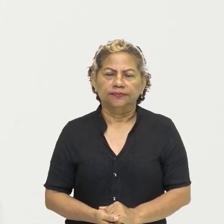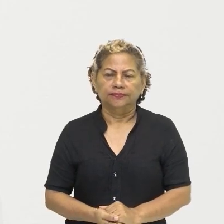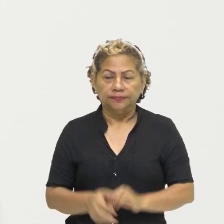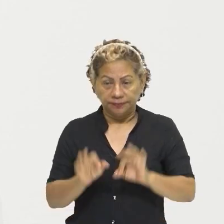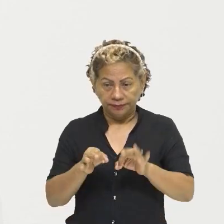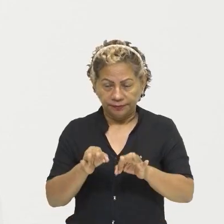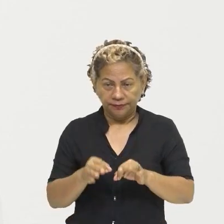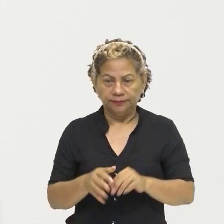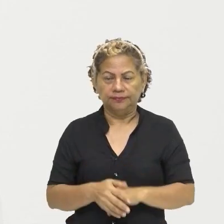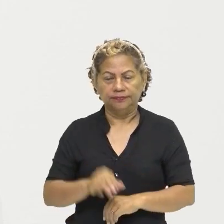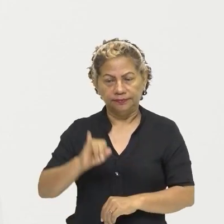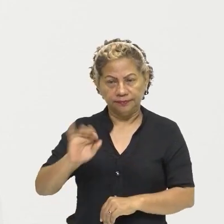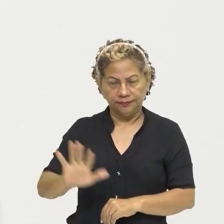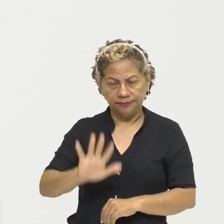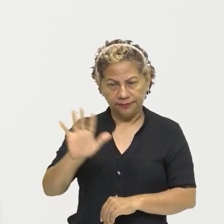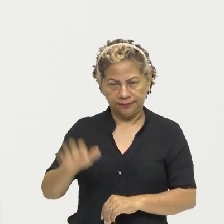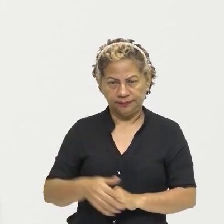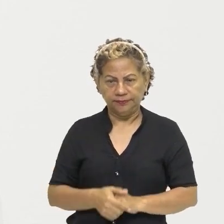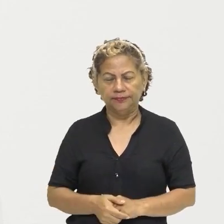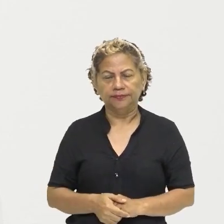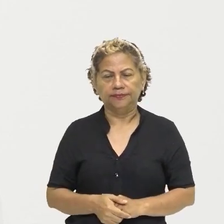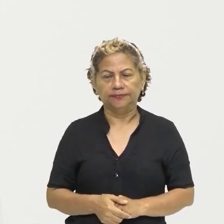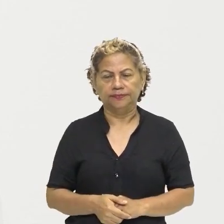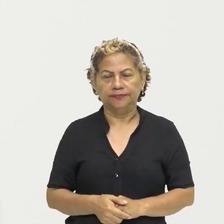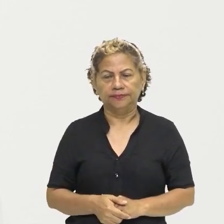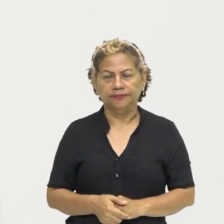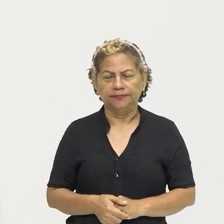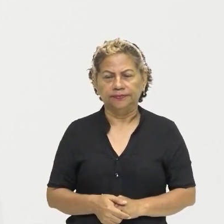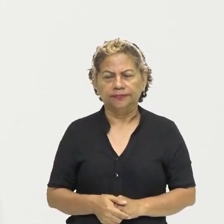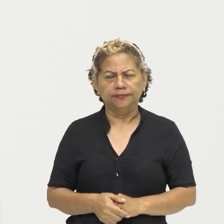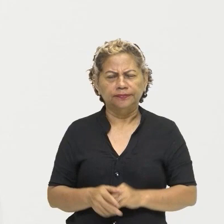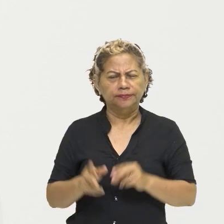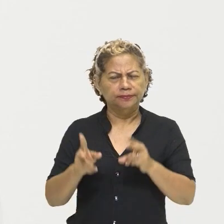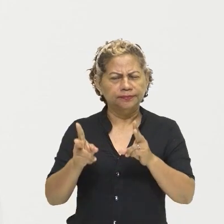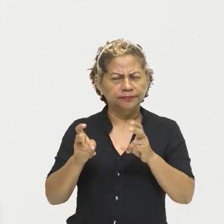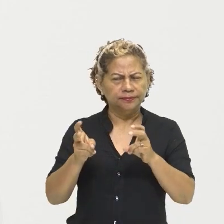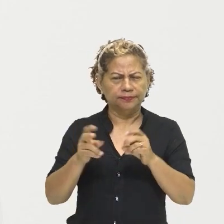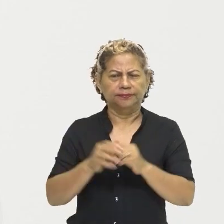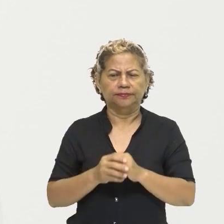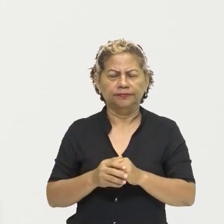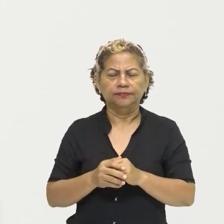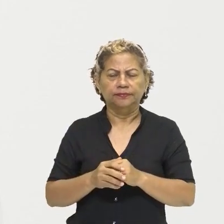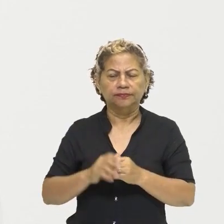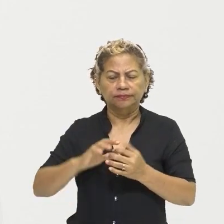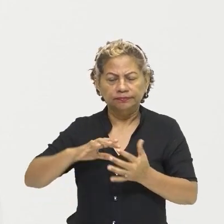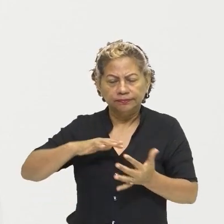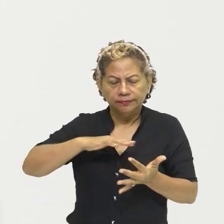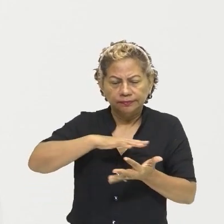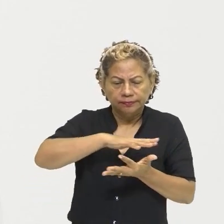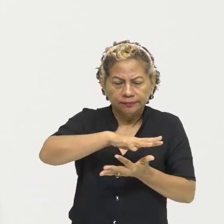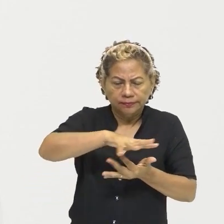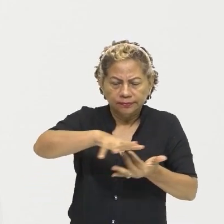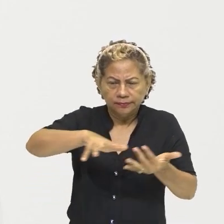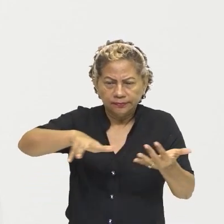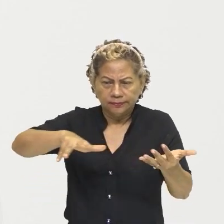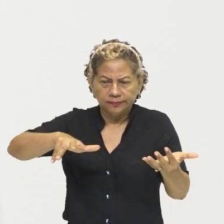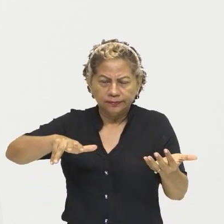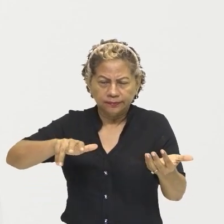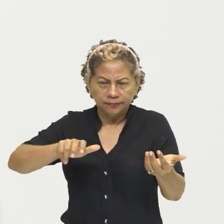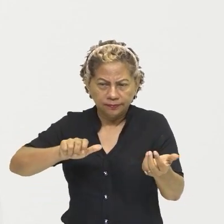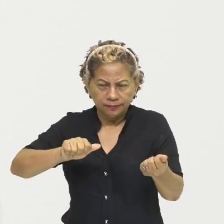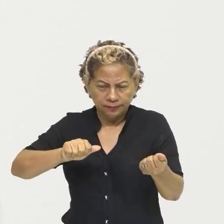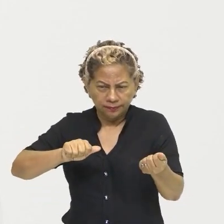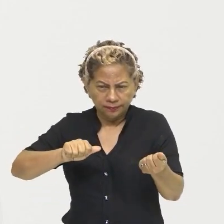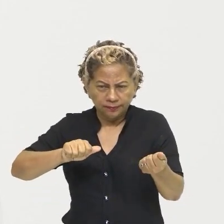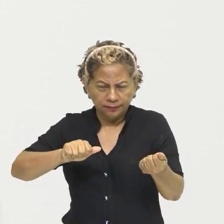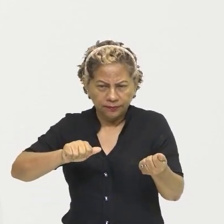certo? Representa a órbita de um planeta em torno de uma estrela S. Então está aqui a